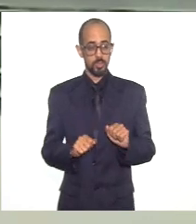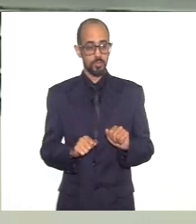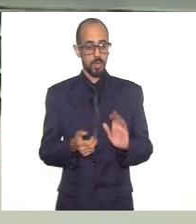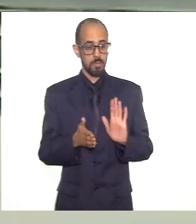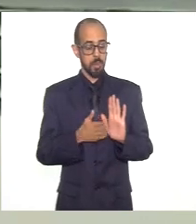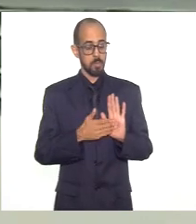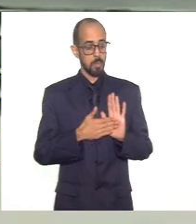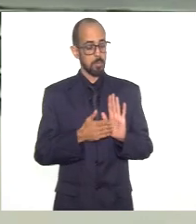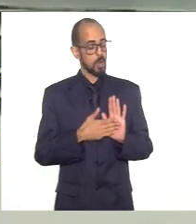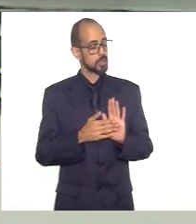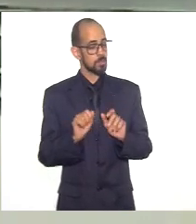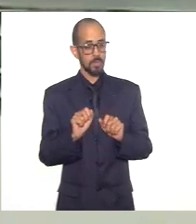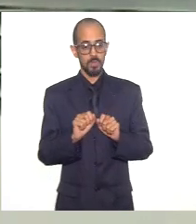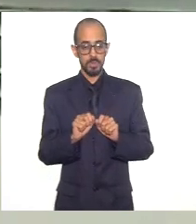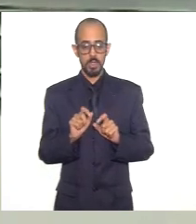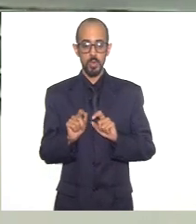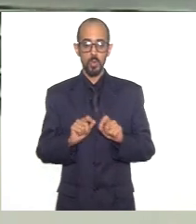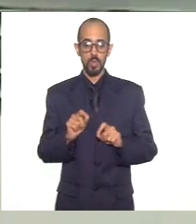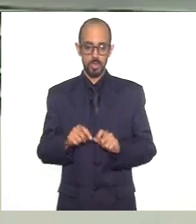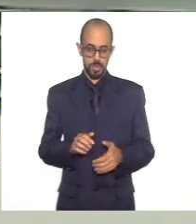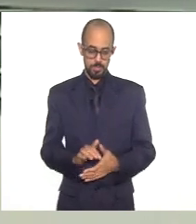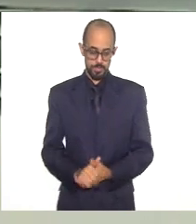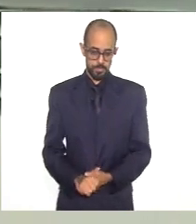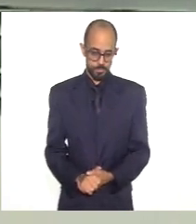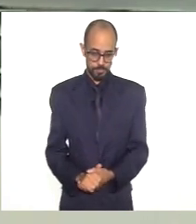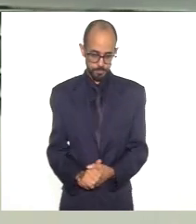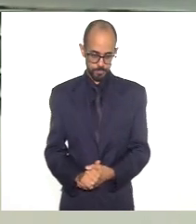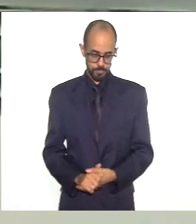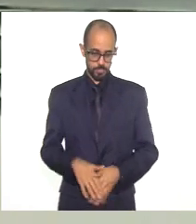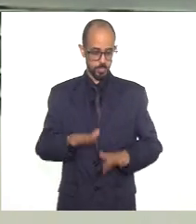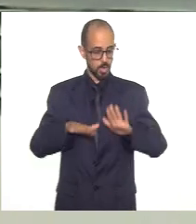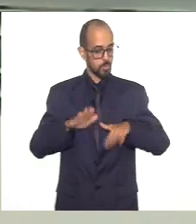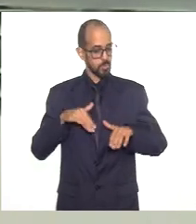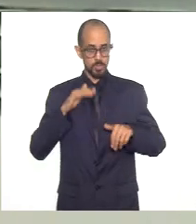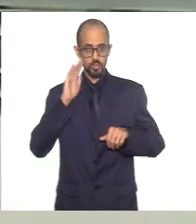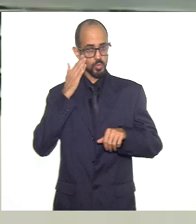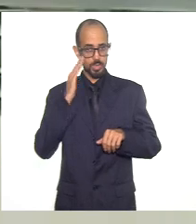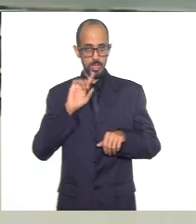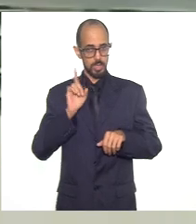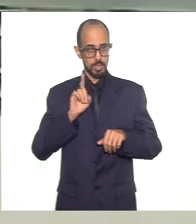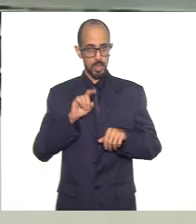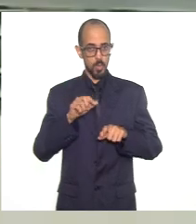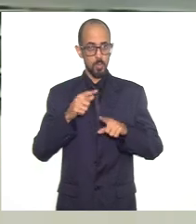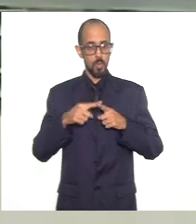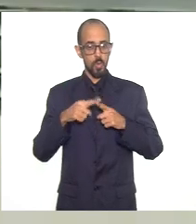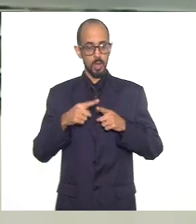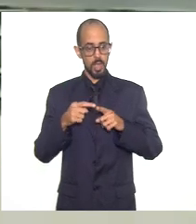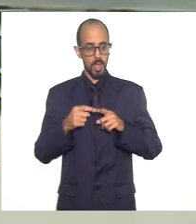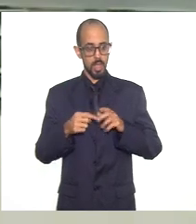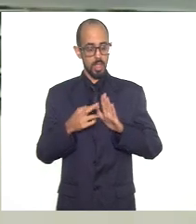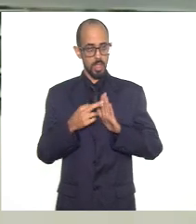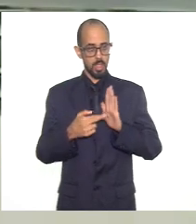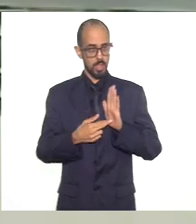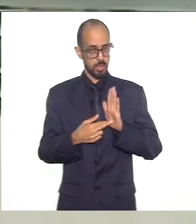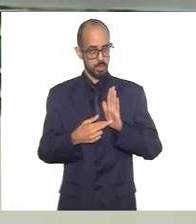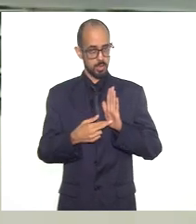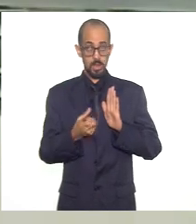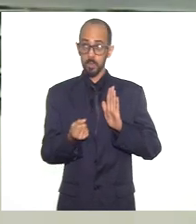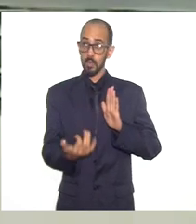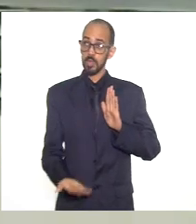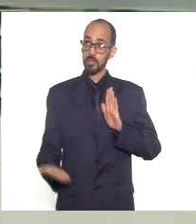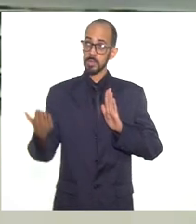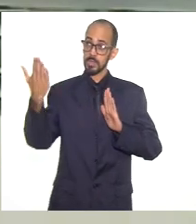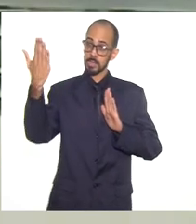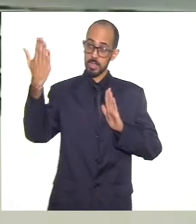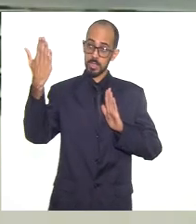não entendendo o porquê da norma? Quando Vossa Excelência apresentou o